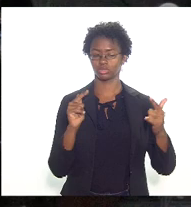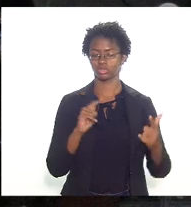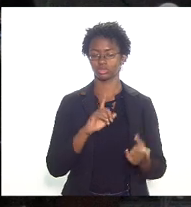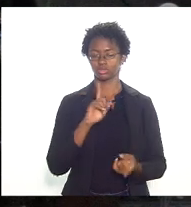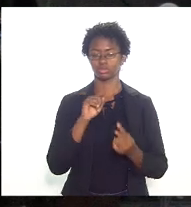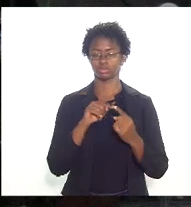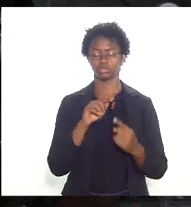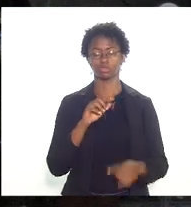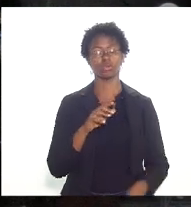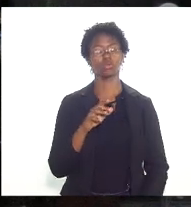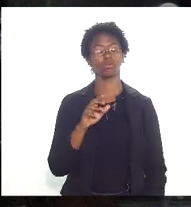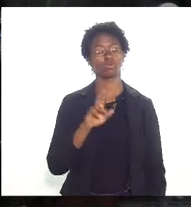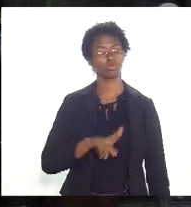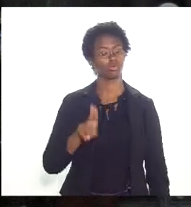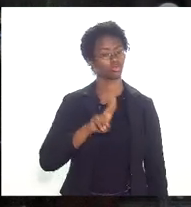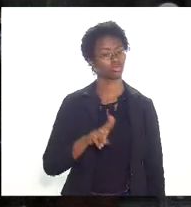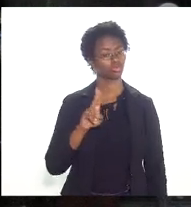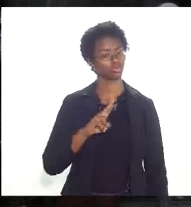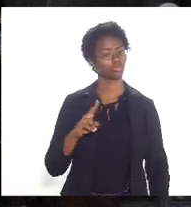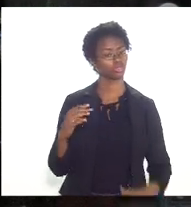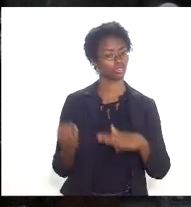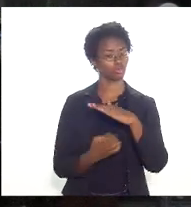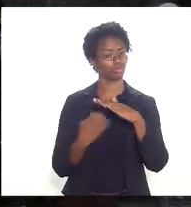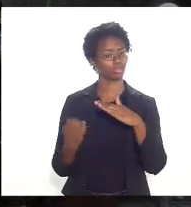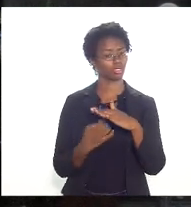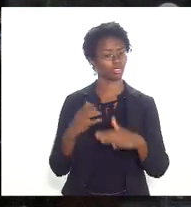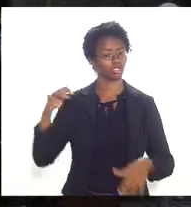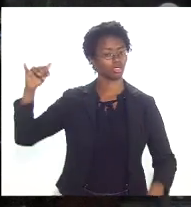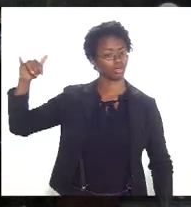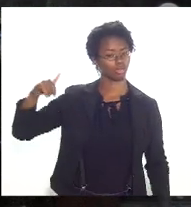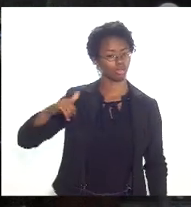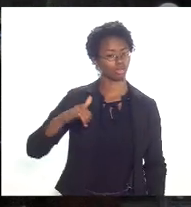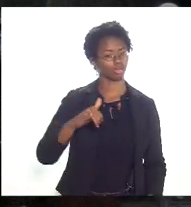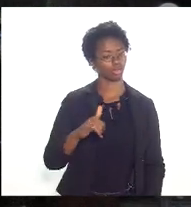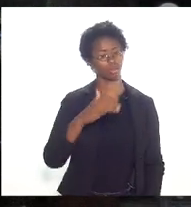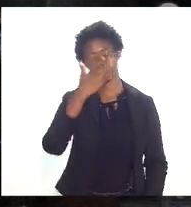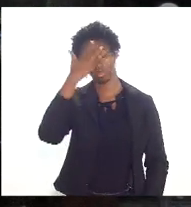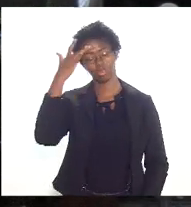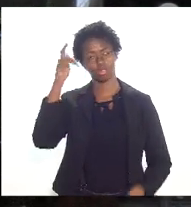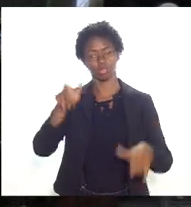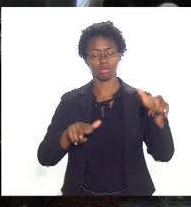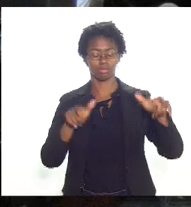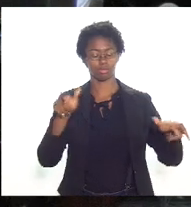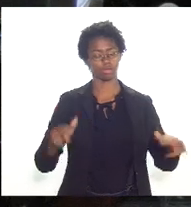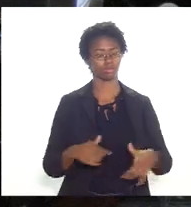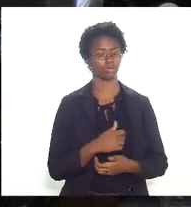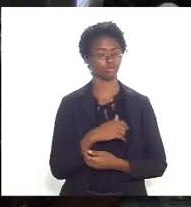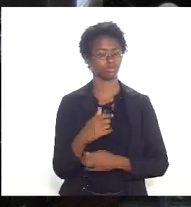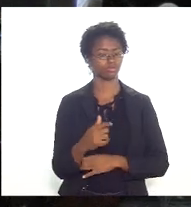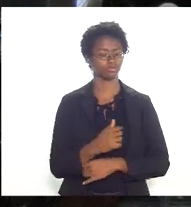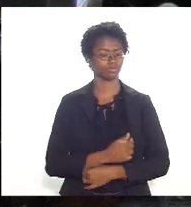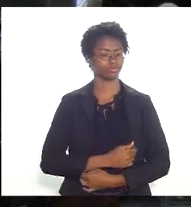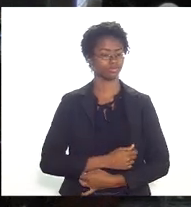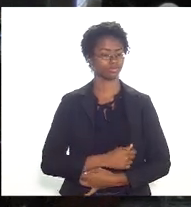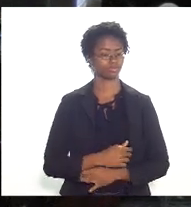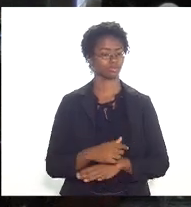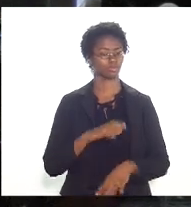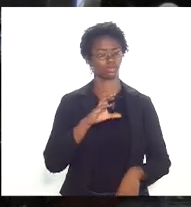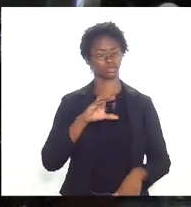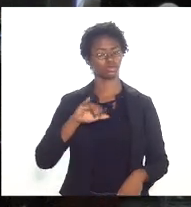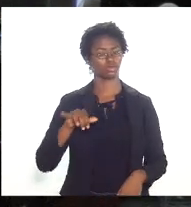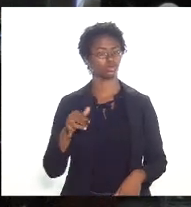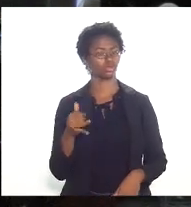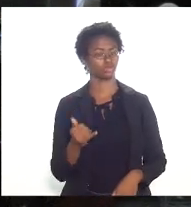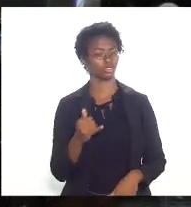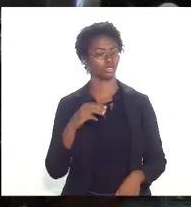destino ao consumo de empresas de transporte aéreo de cargas ou de pessoas perdendo de pareceres das comissões de condição Justiça